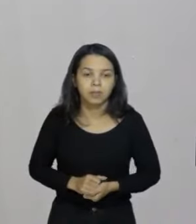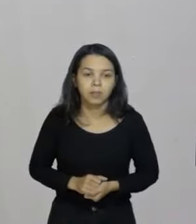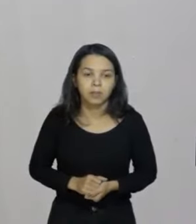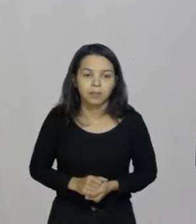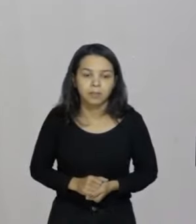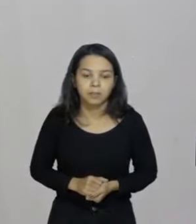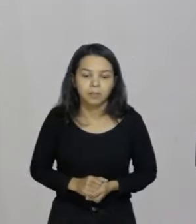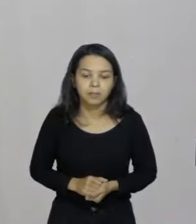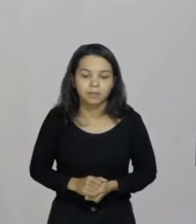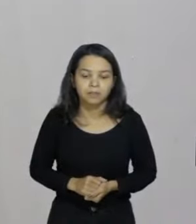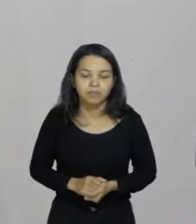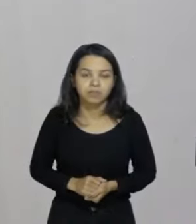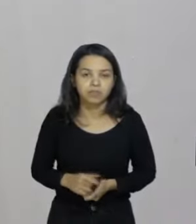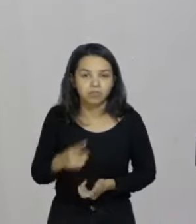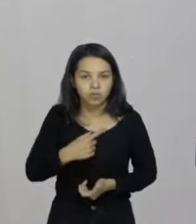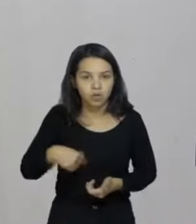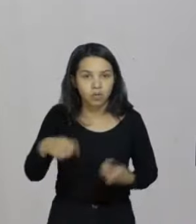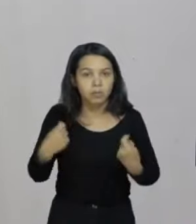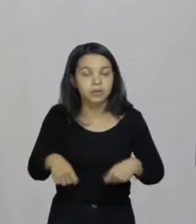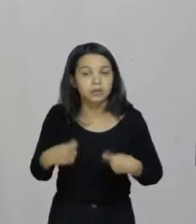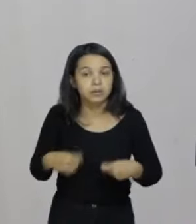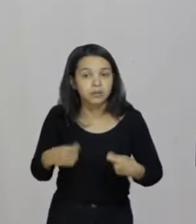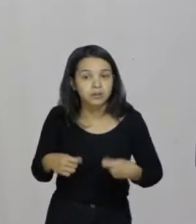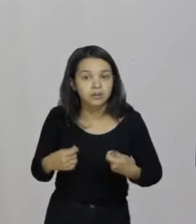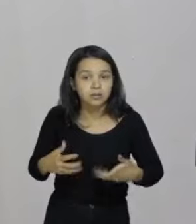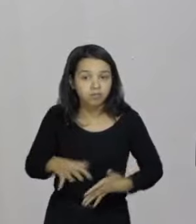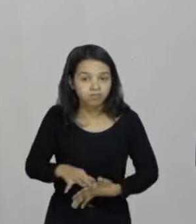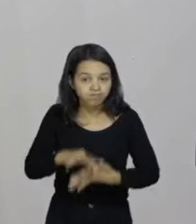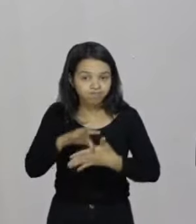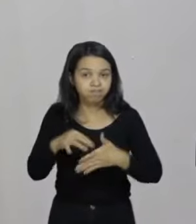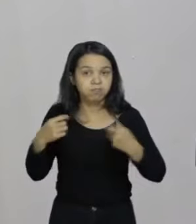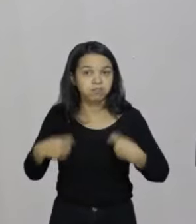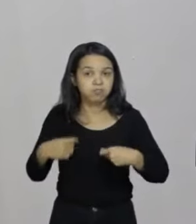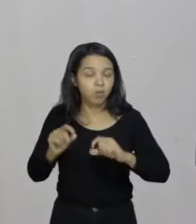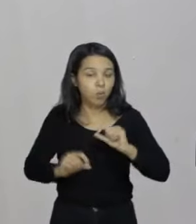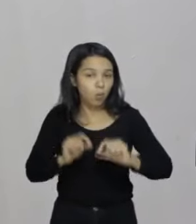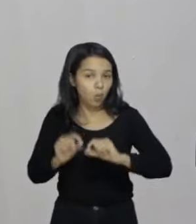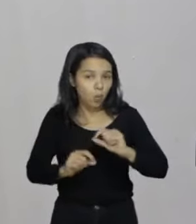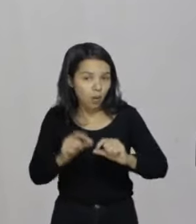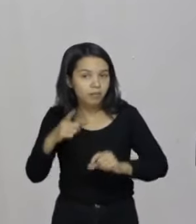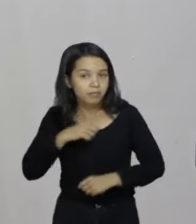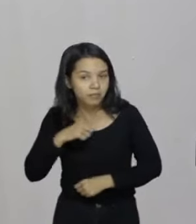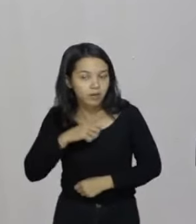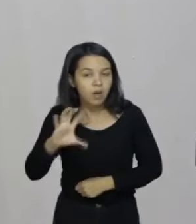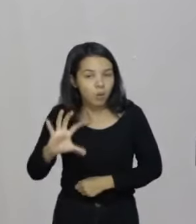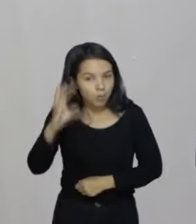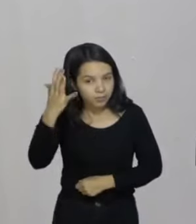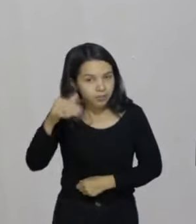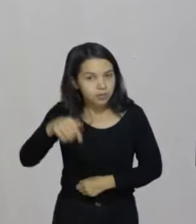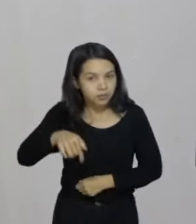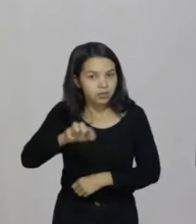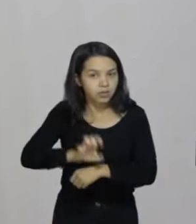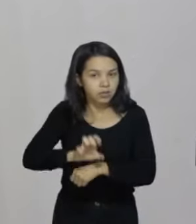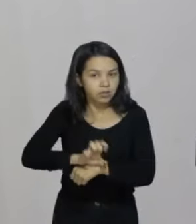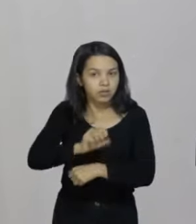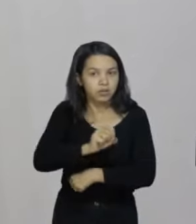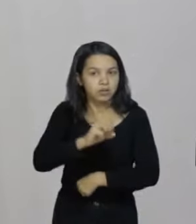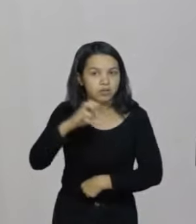é salientar e trazer algo que tem acontecido em Santa Catarina